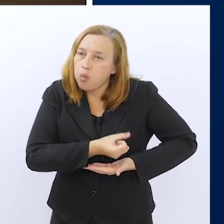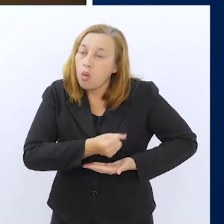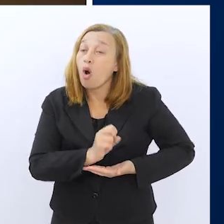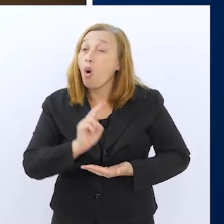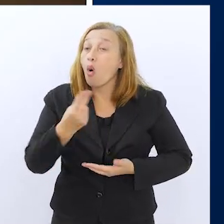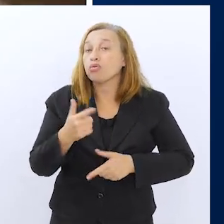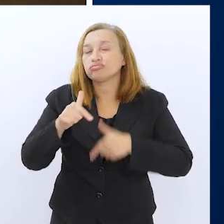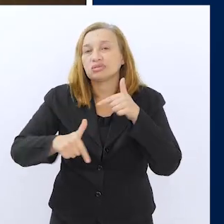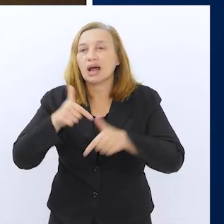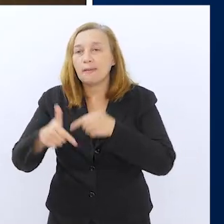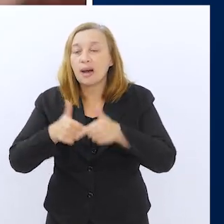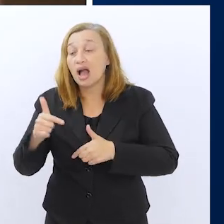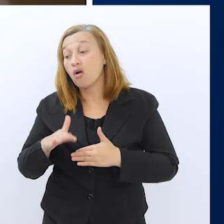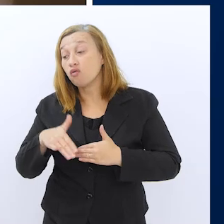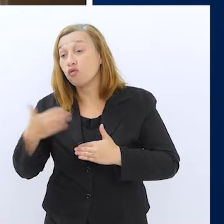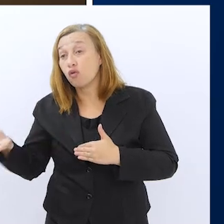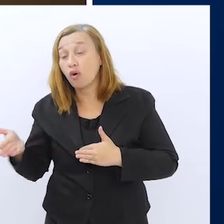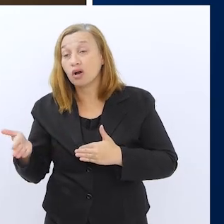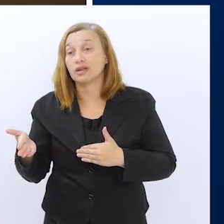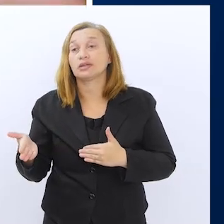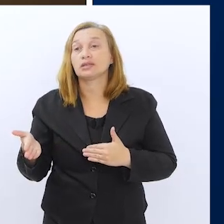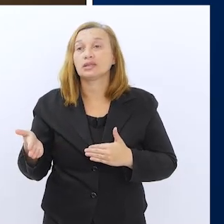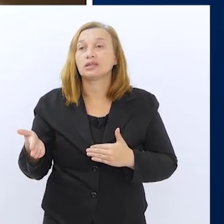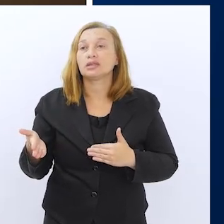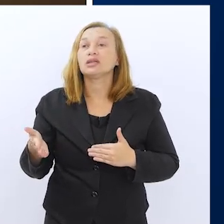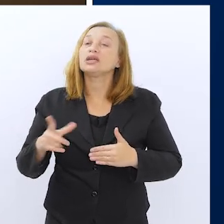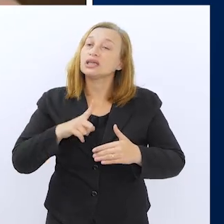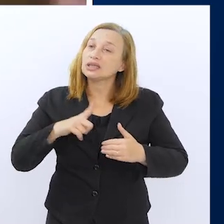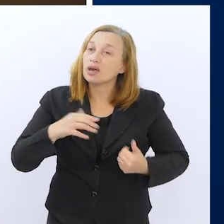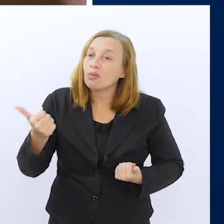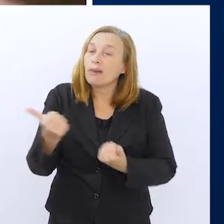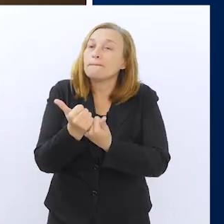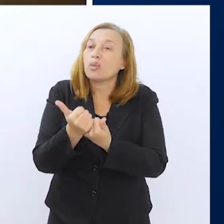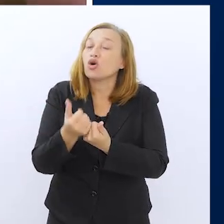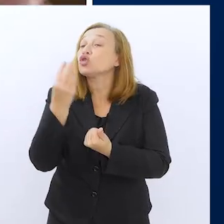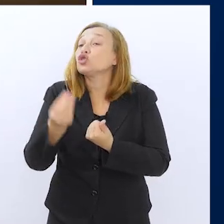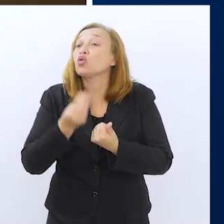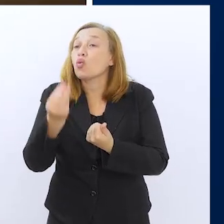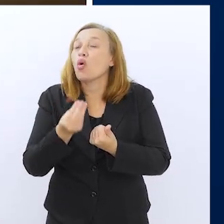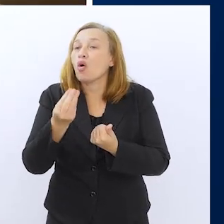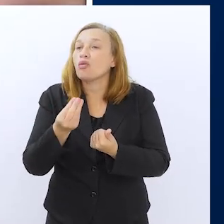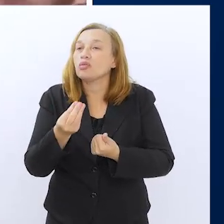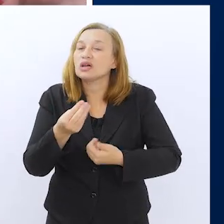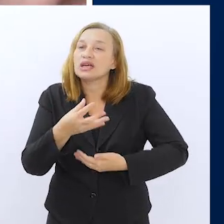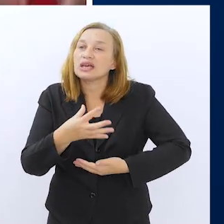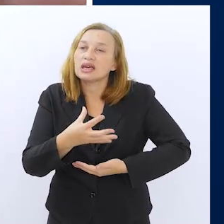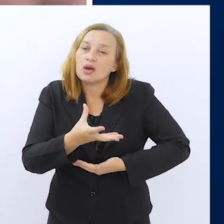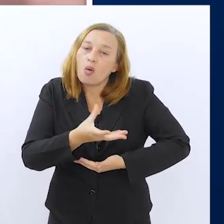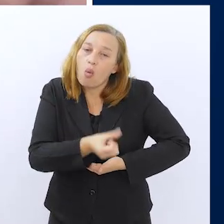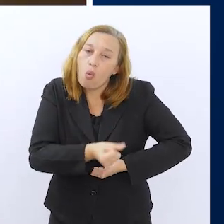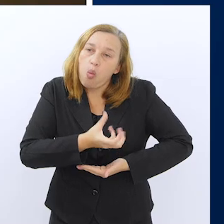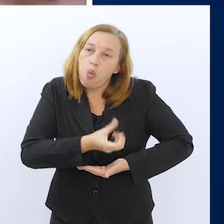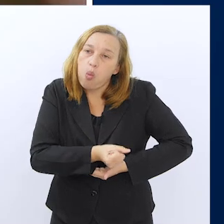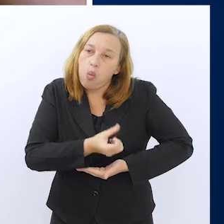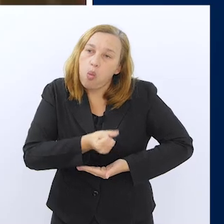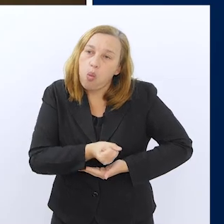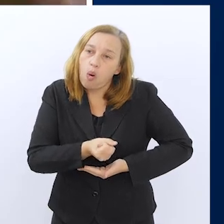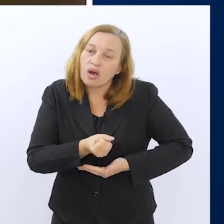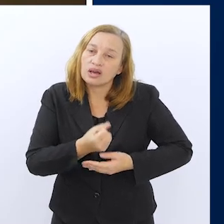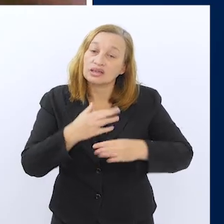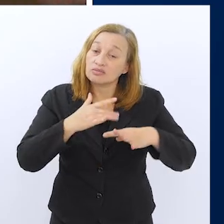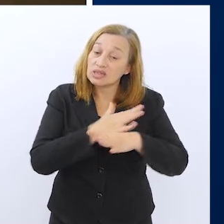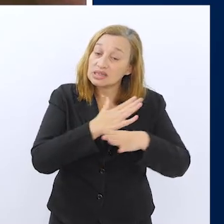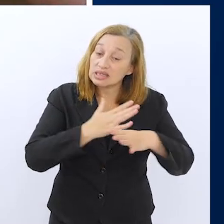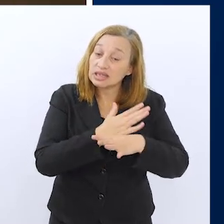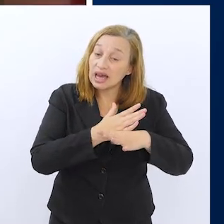trabalha viajando, né, trabalha fora e que tem toda uma rede de apoio de como que esse leite ela ordenha